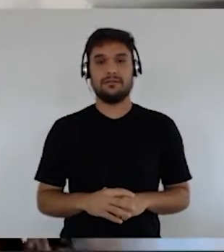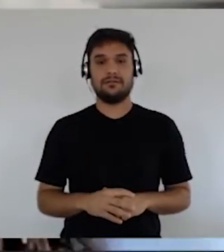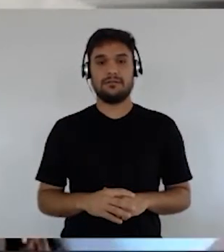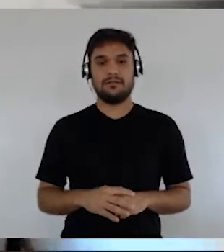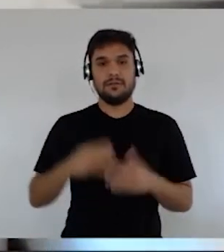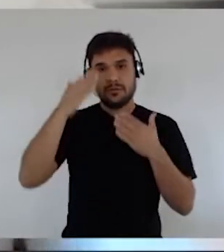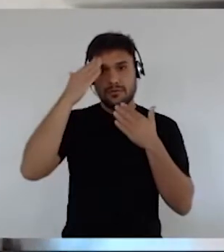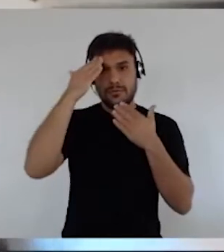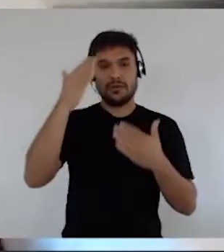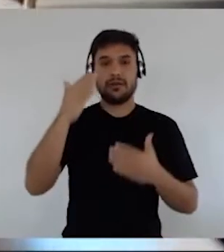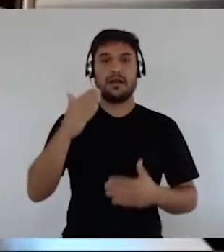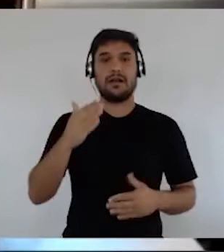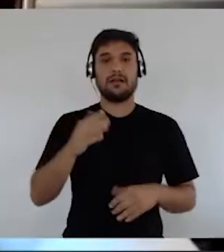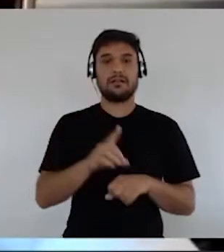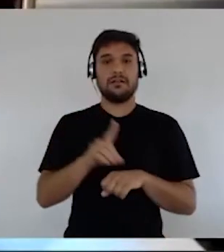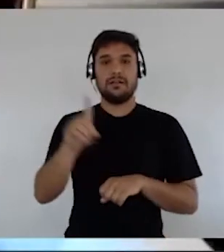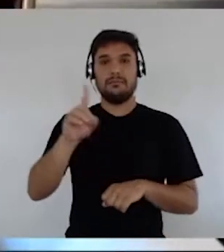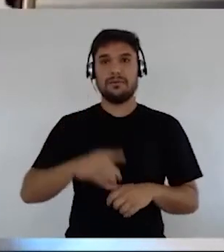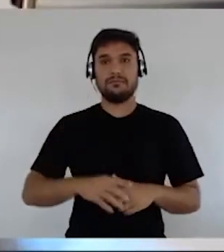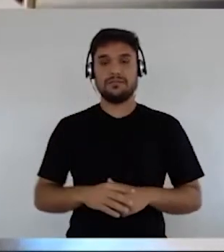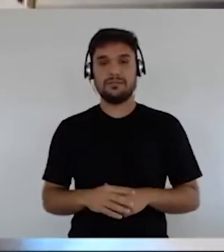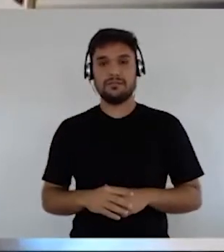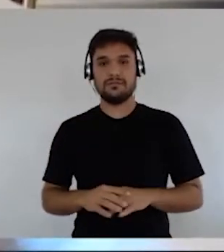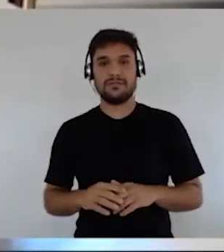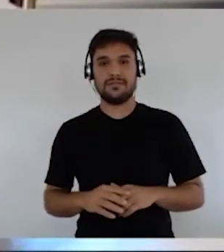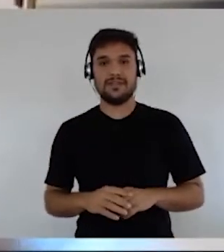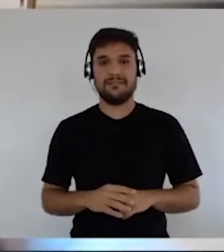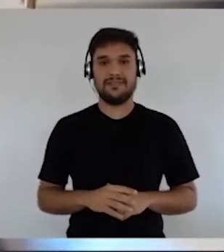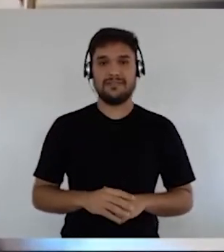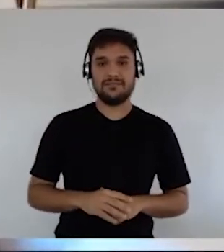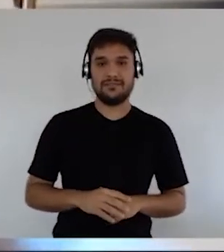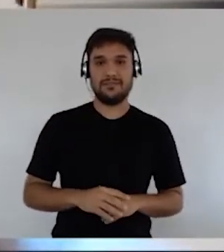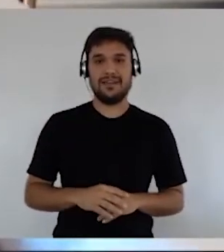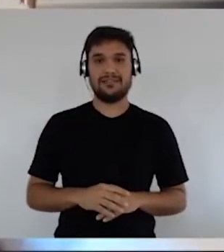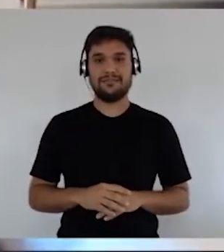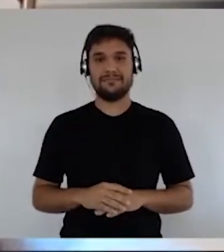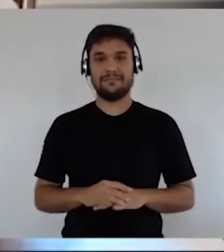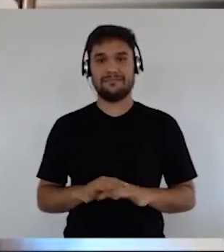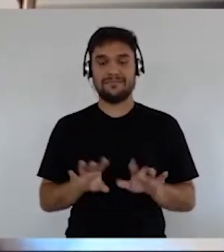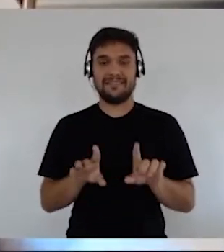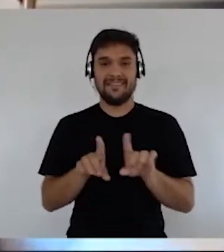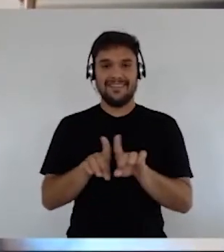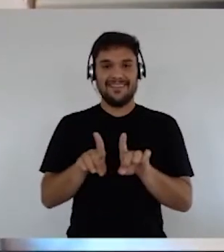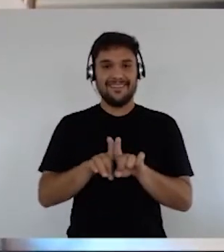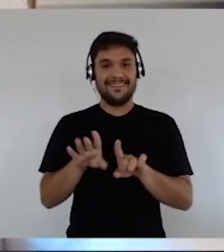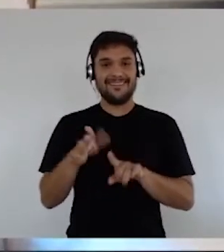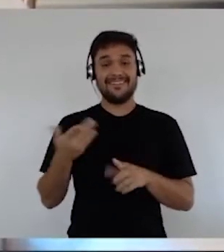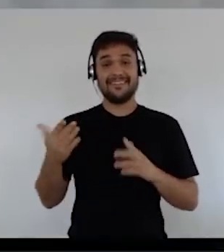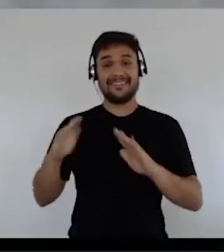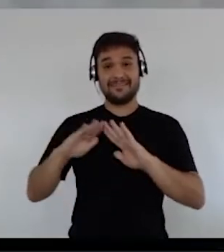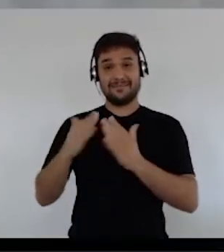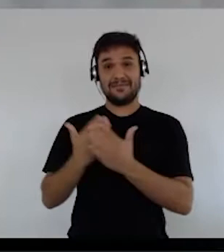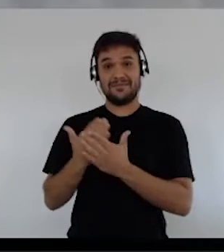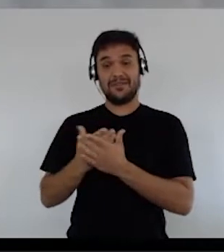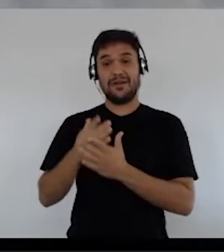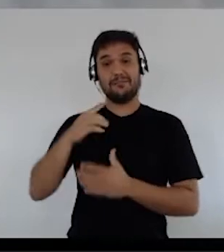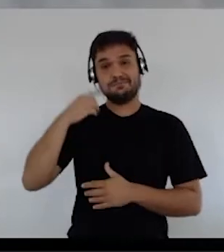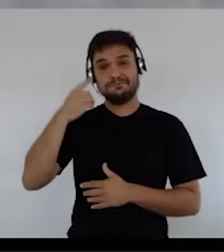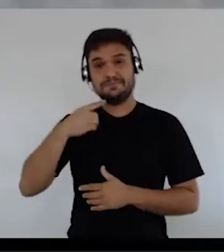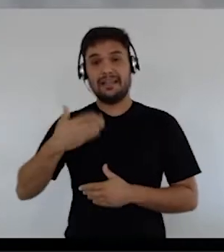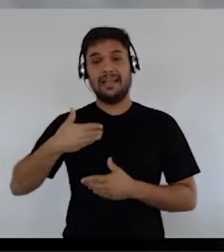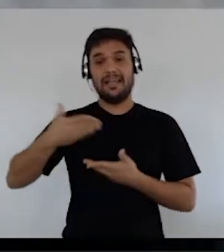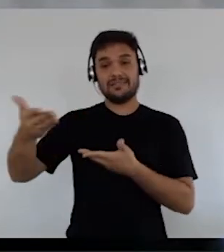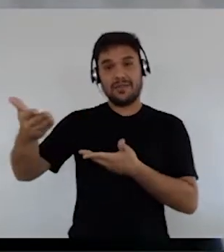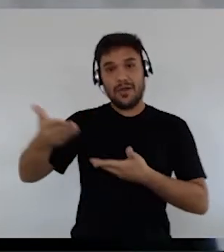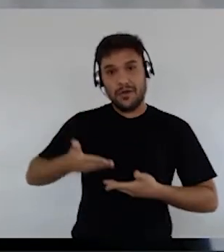Muito obrigada, Sr. Doutor. Antes de mais, quero agradecer ao AB, ao Conselho Federal, à Escola Superior de Advocacia, este